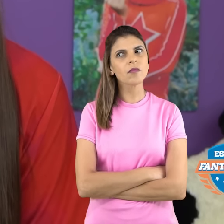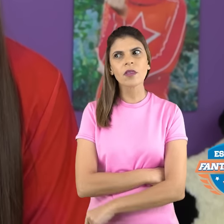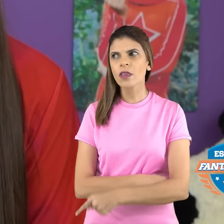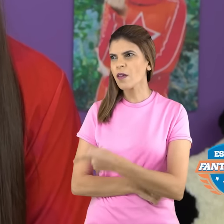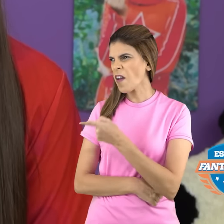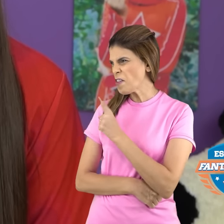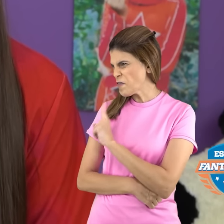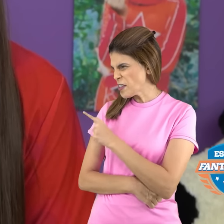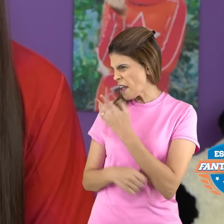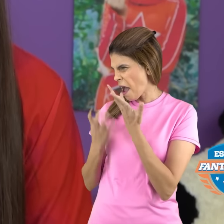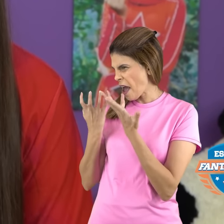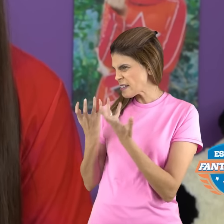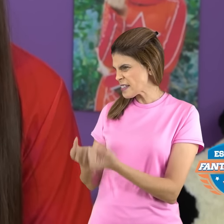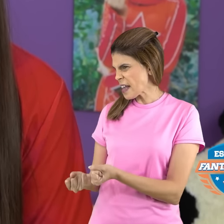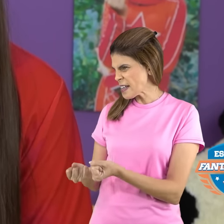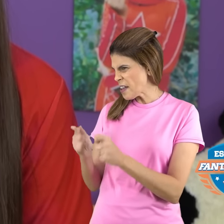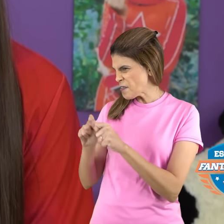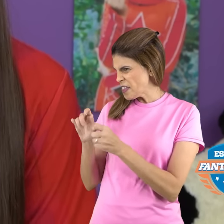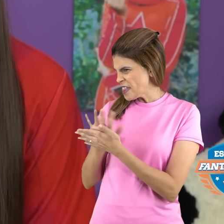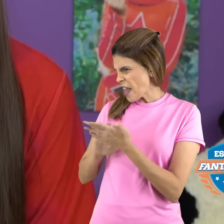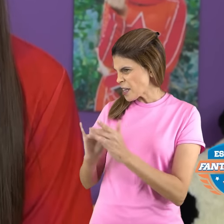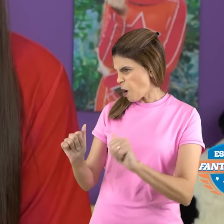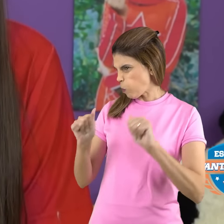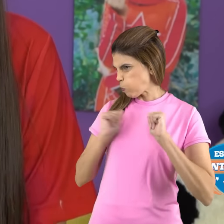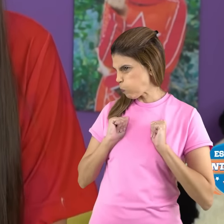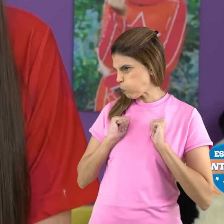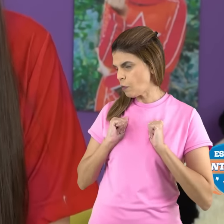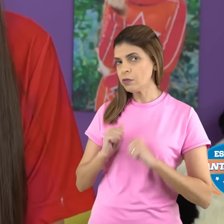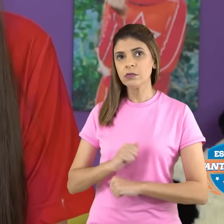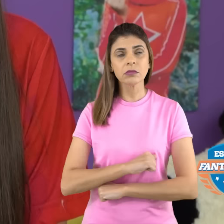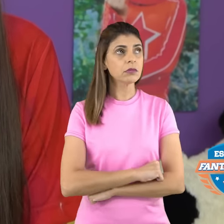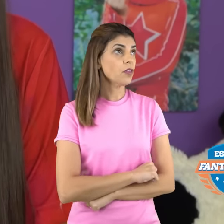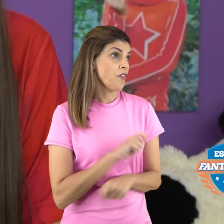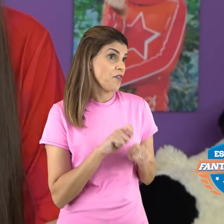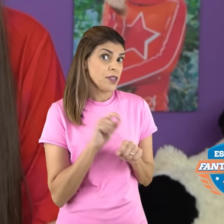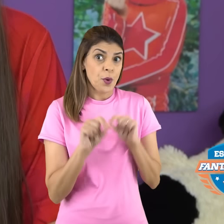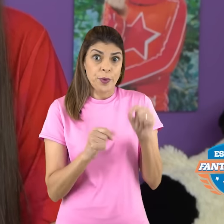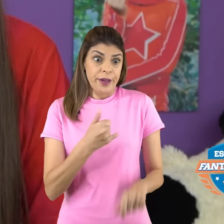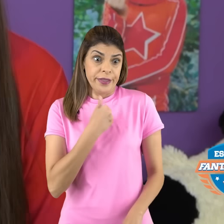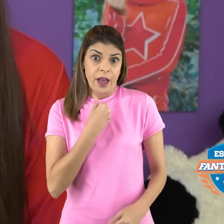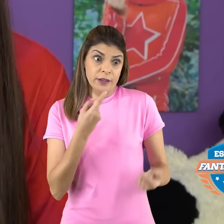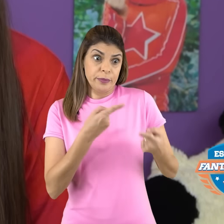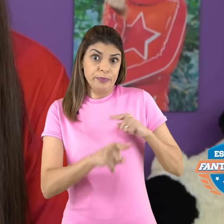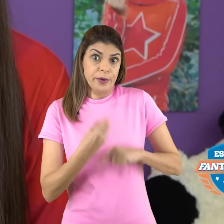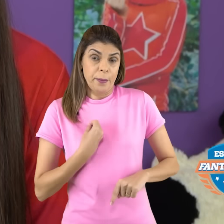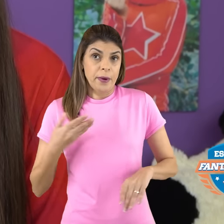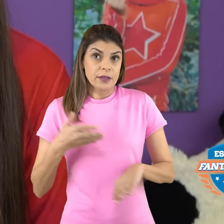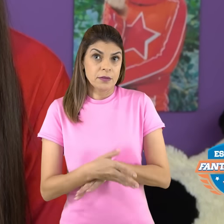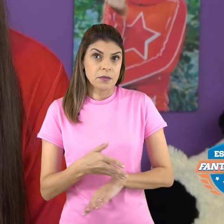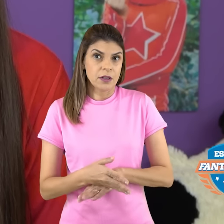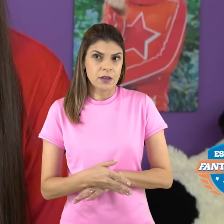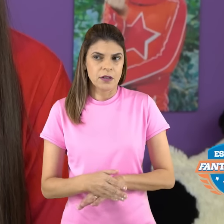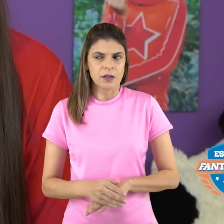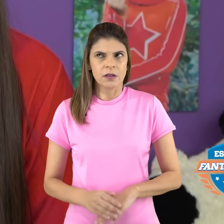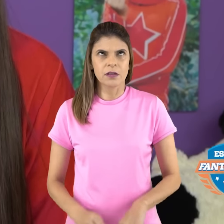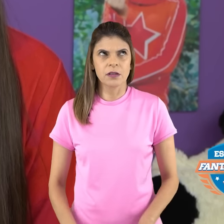Você vai aceitar isso sem fazer nada? Ai, o que eu posso fazer? Eu não tenho idade pra participar.